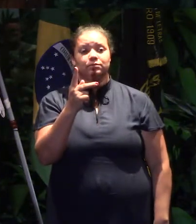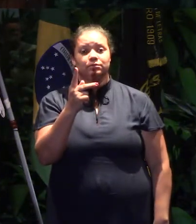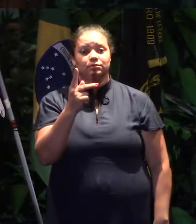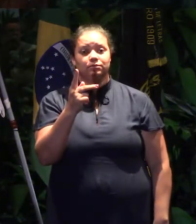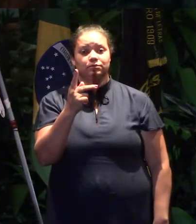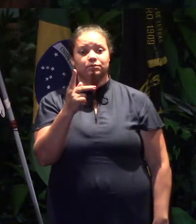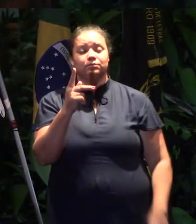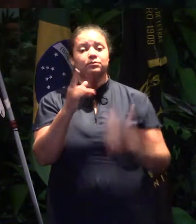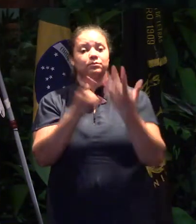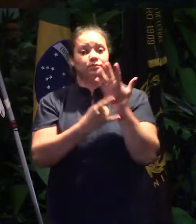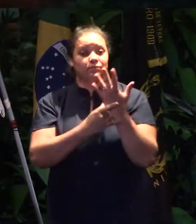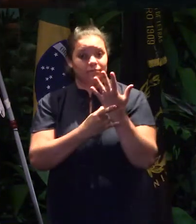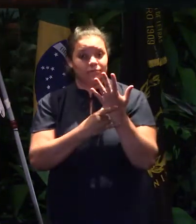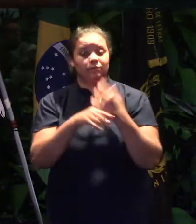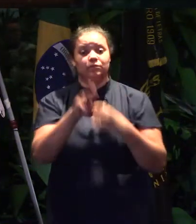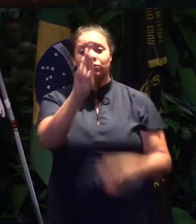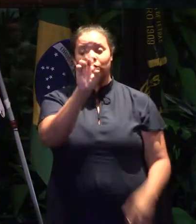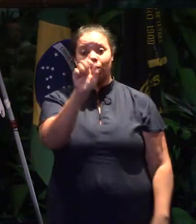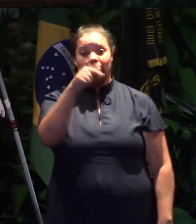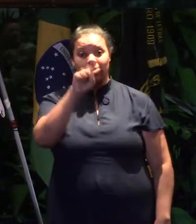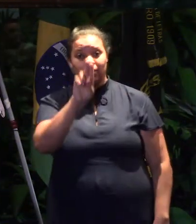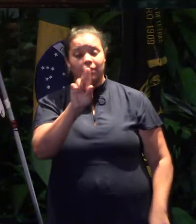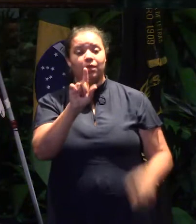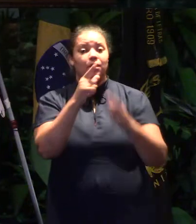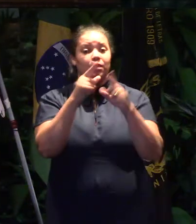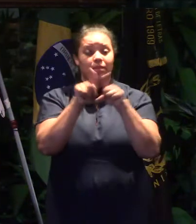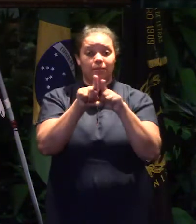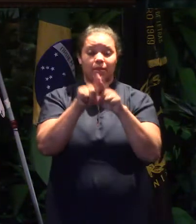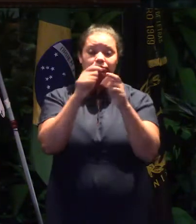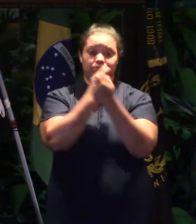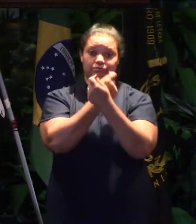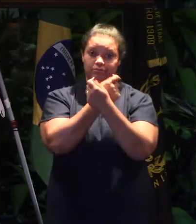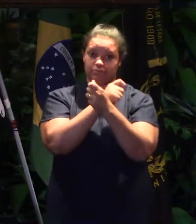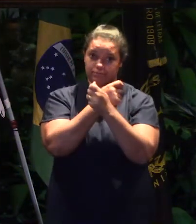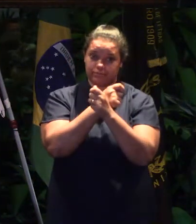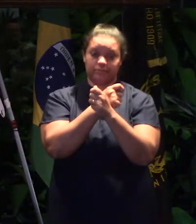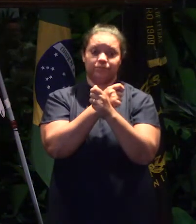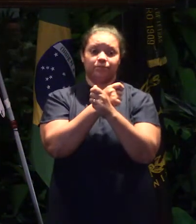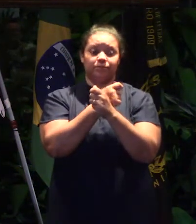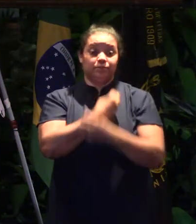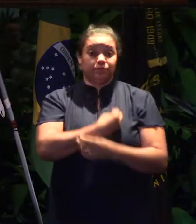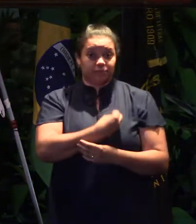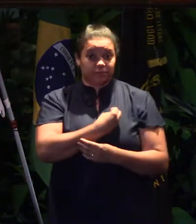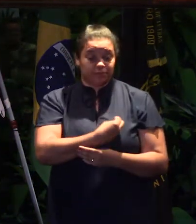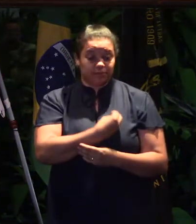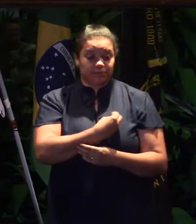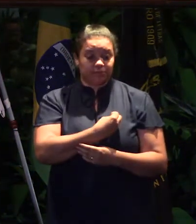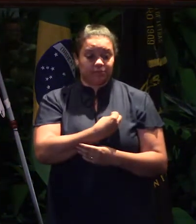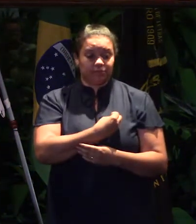pela UFMG, UENG e PUC Minas. Durante boa parte de sua vida,